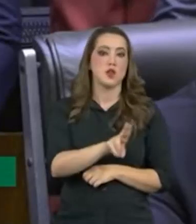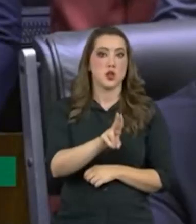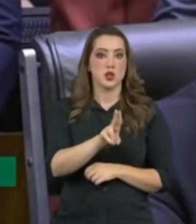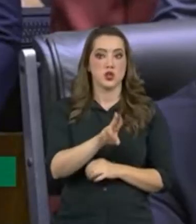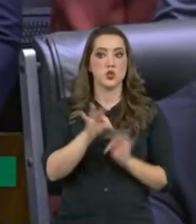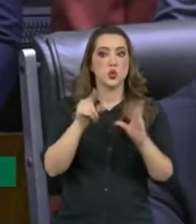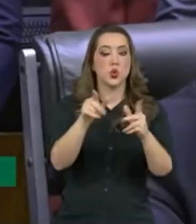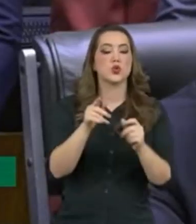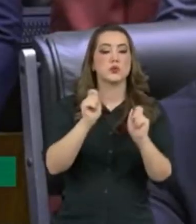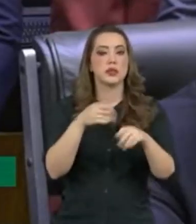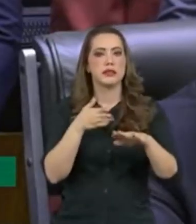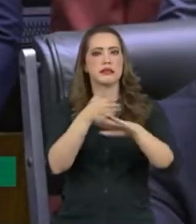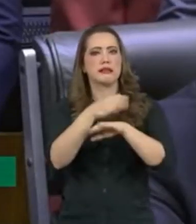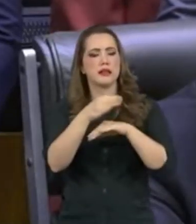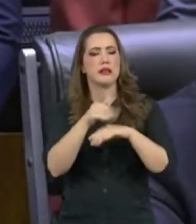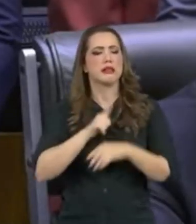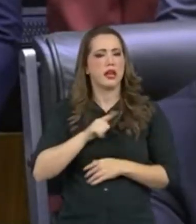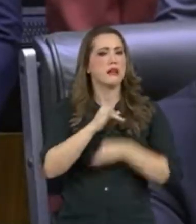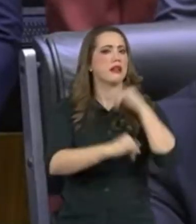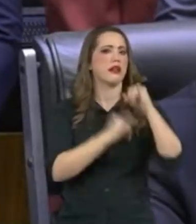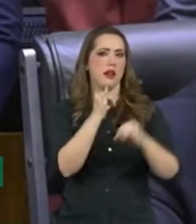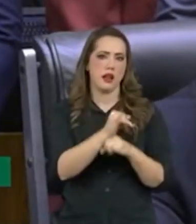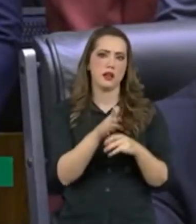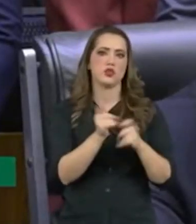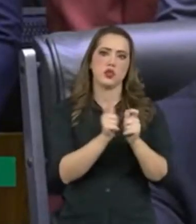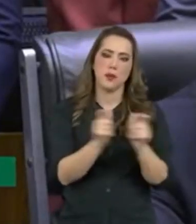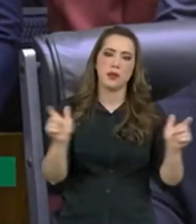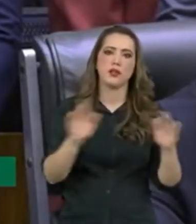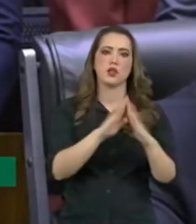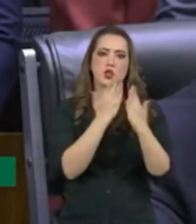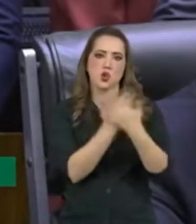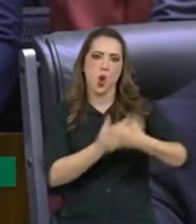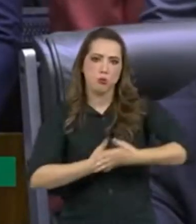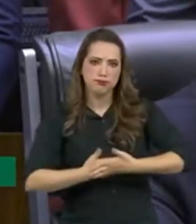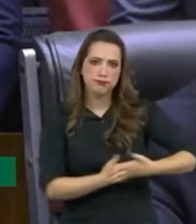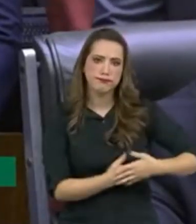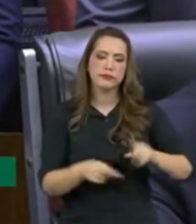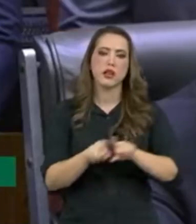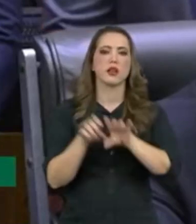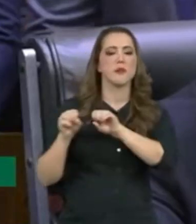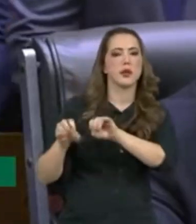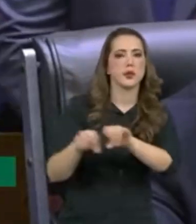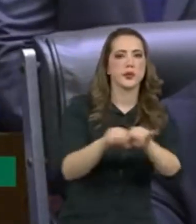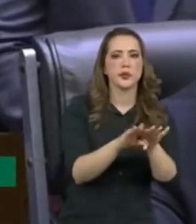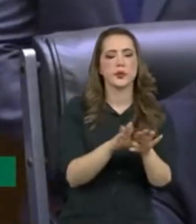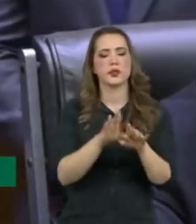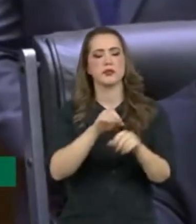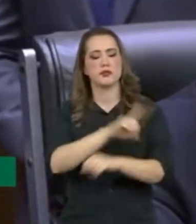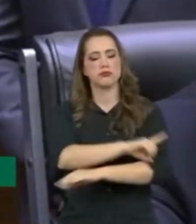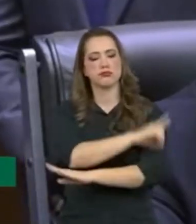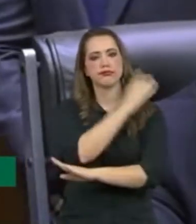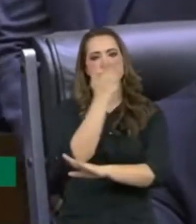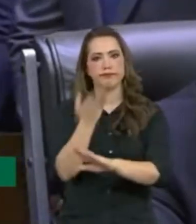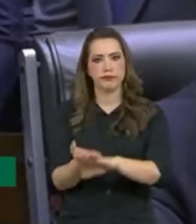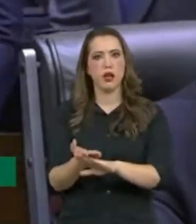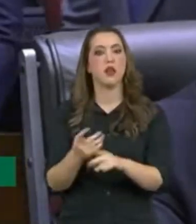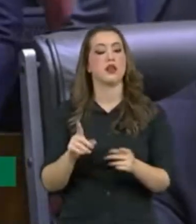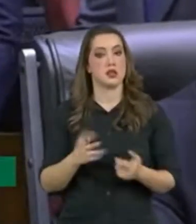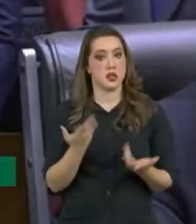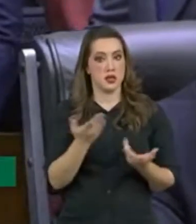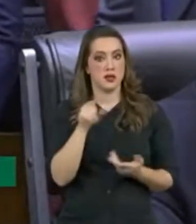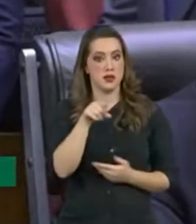universalização do acesso à internet, na ampliação das creches e nos ensino público em tempo integral. Este